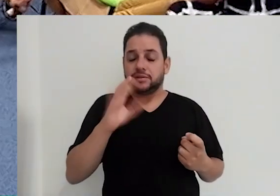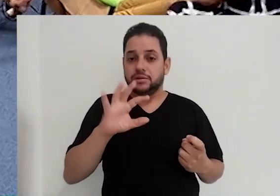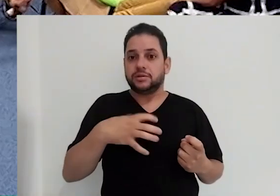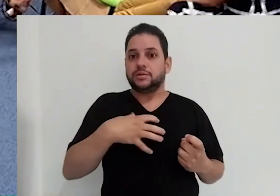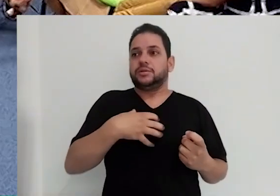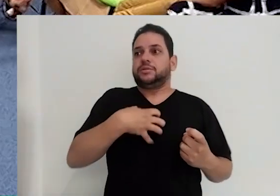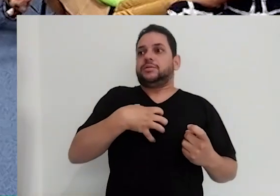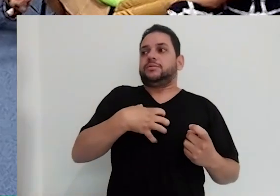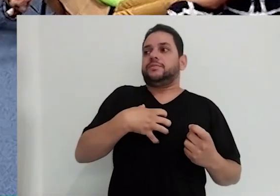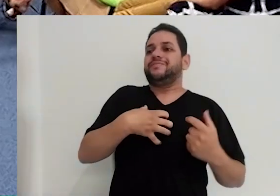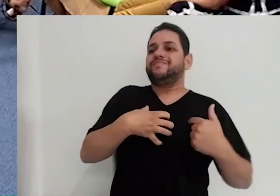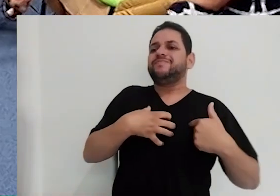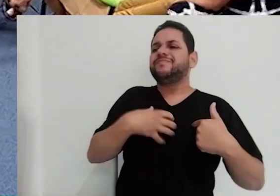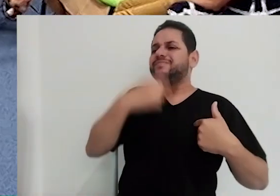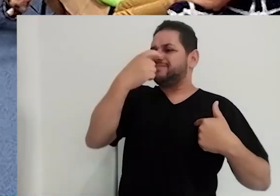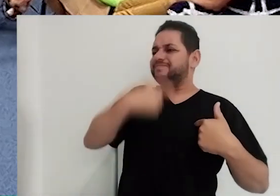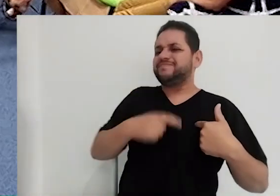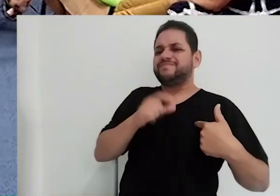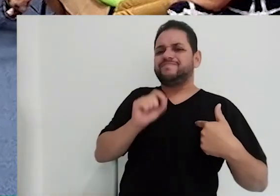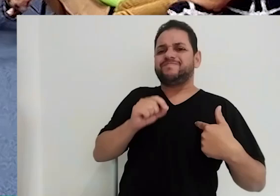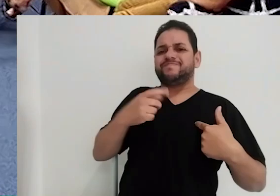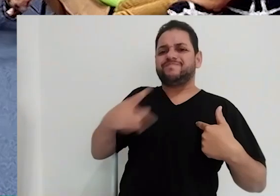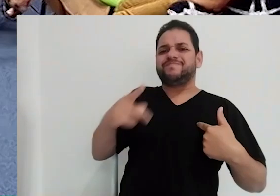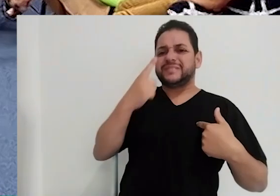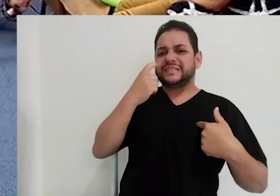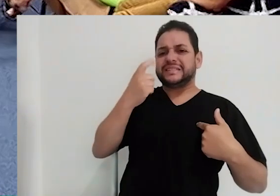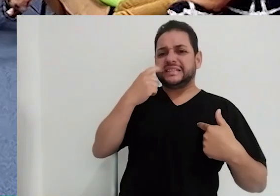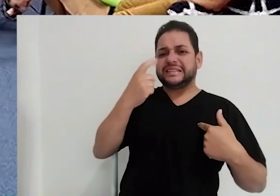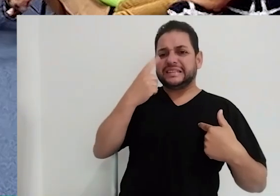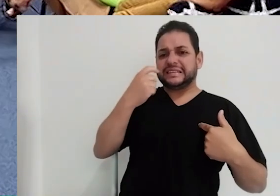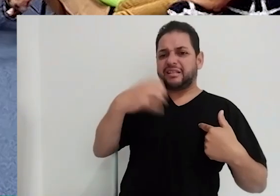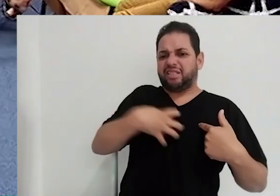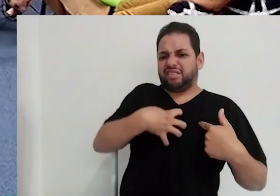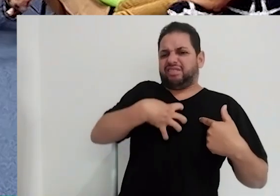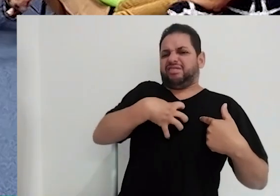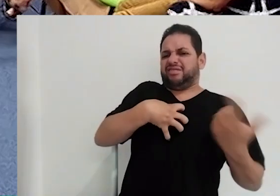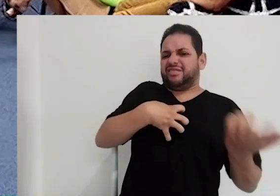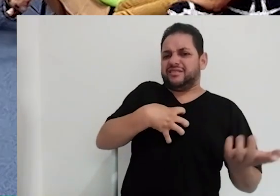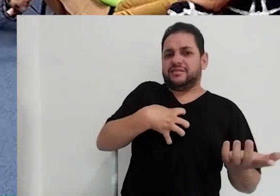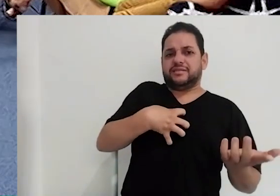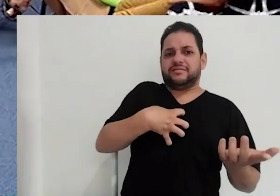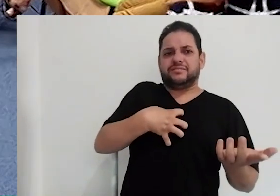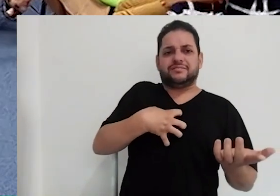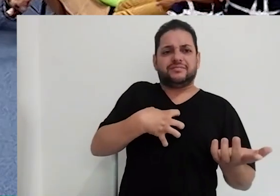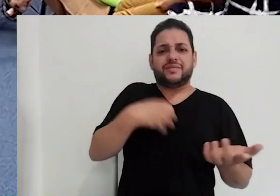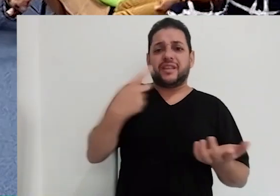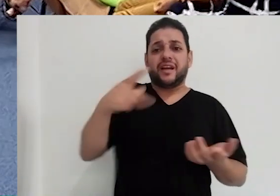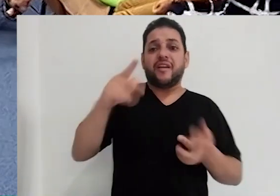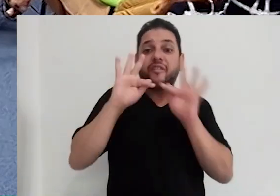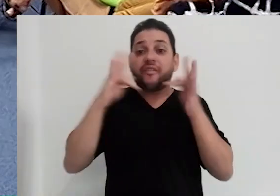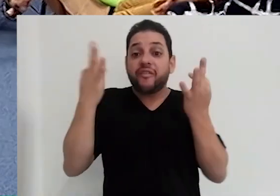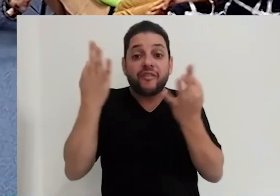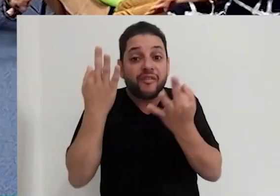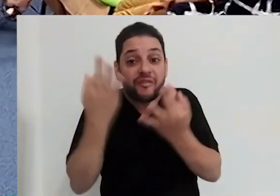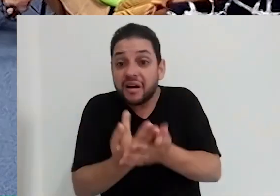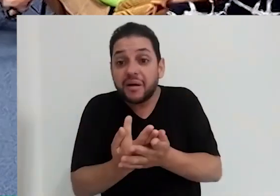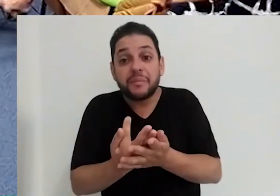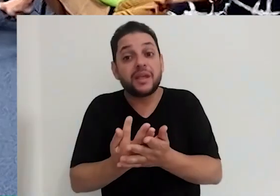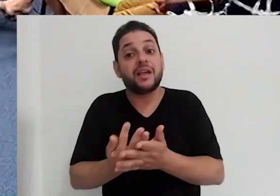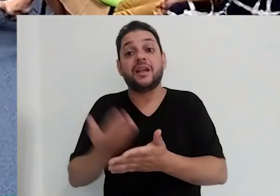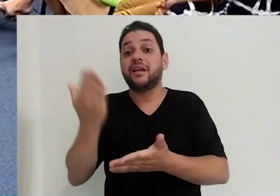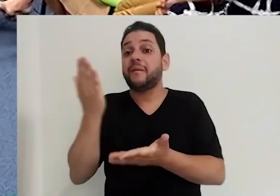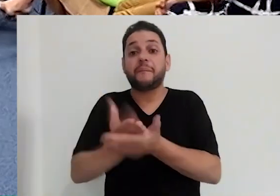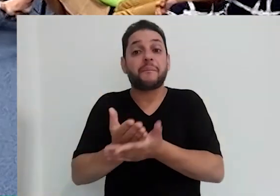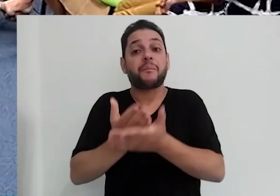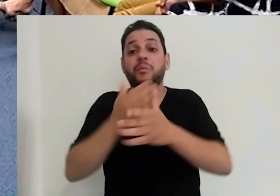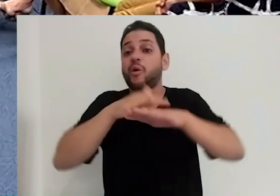eu para me incomodar com as lágrimas de um homem que passou essa é outra família destruída a família foi completamente destruída os